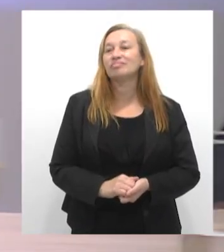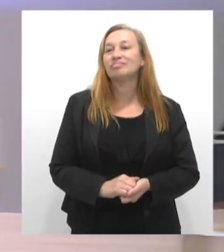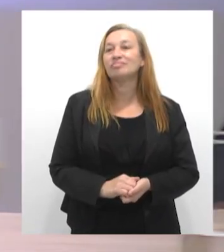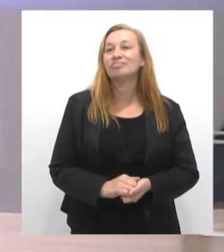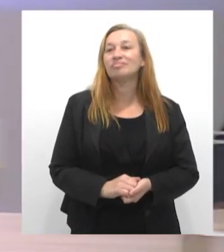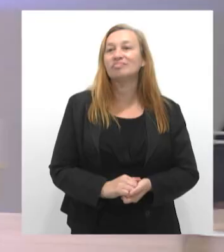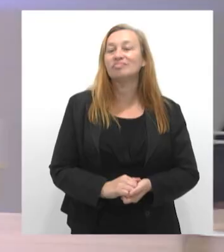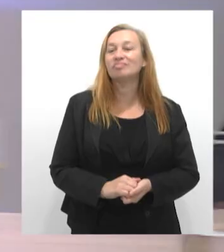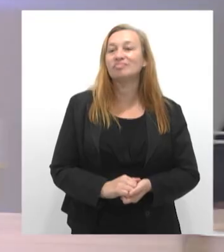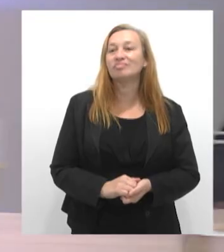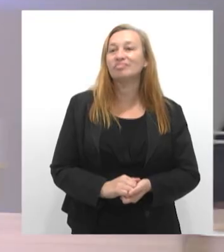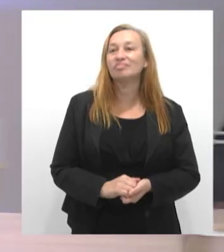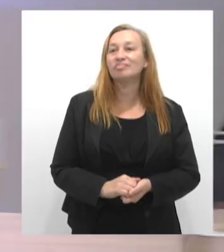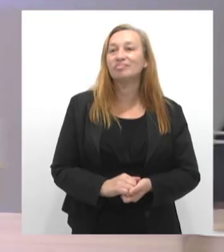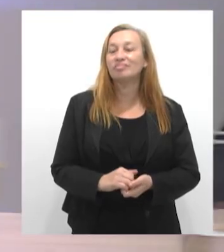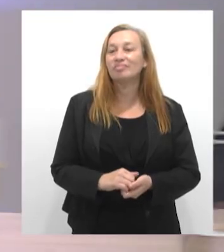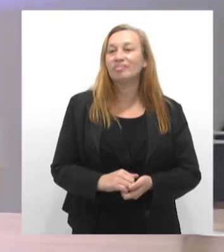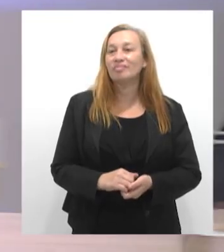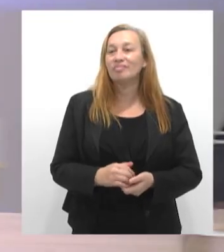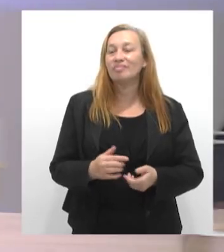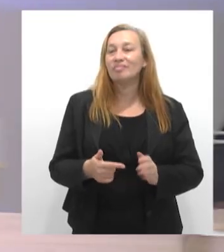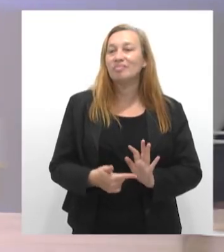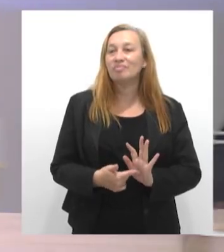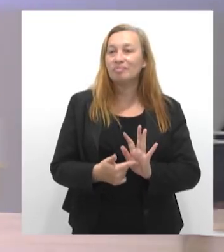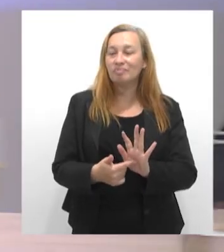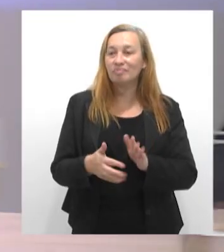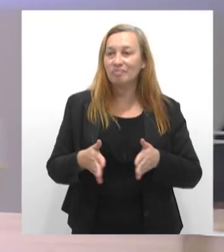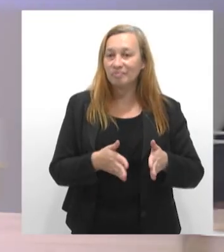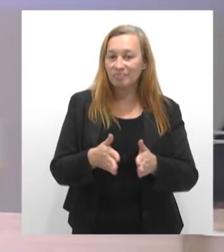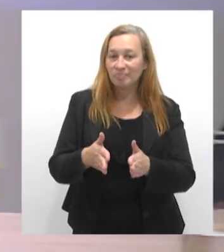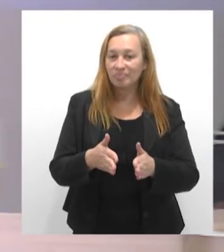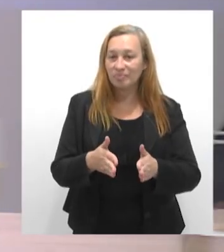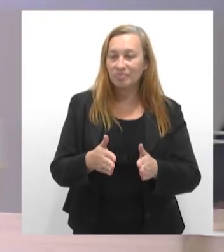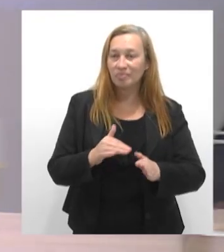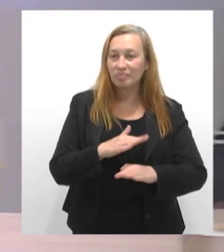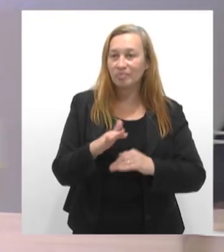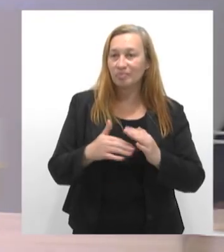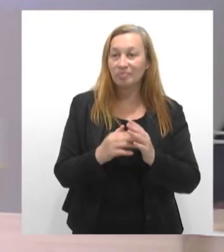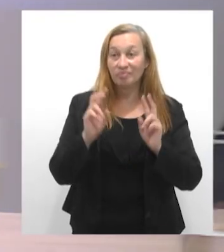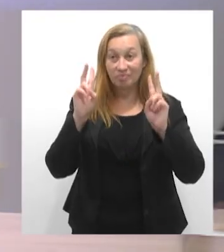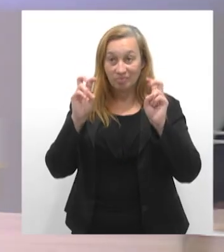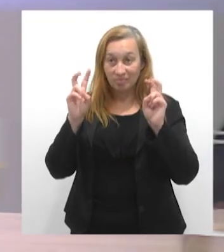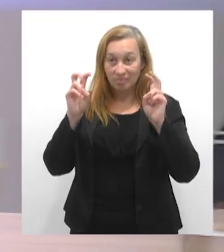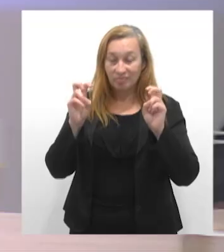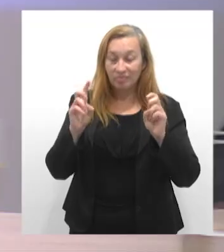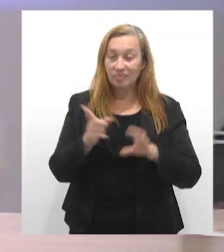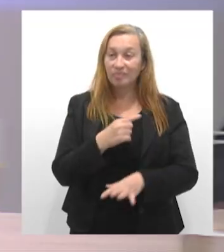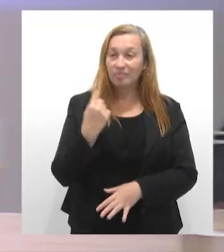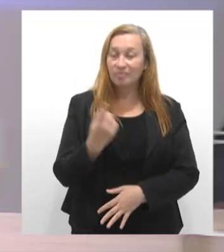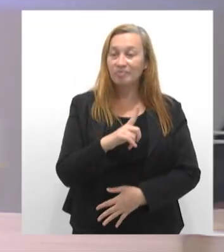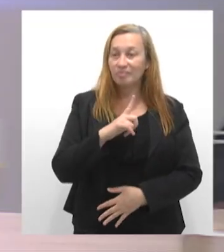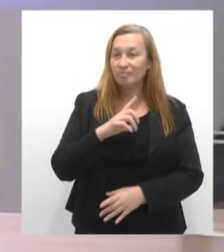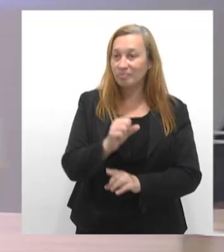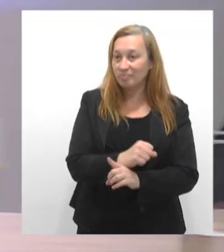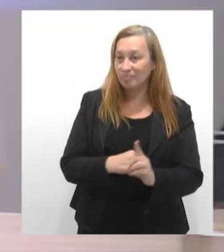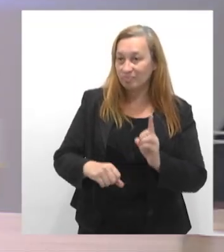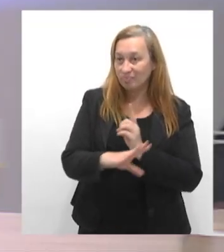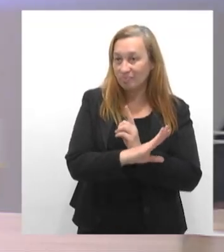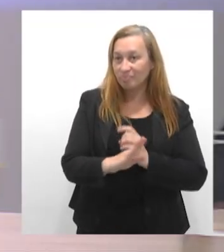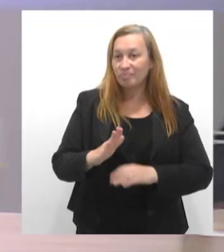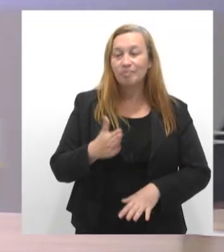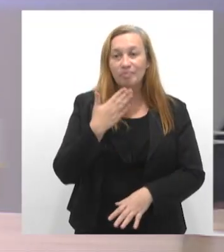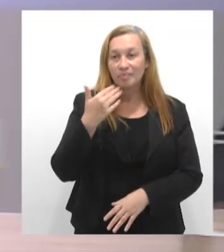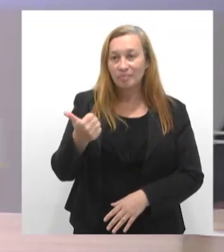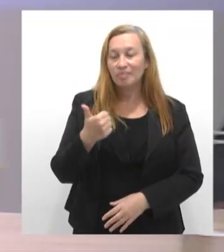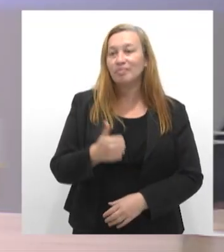bota luz em todos os temas e faz com que a gente tenha uma sociedade